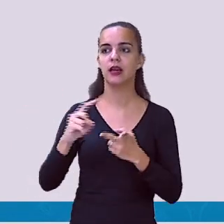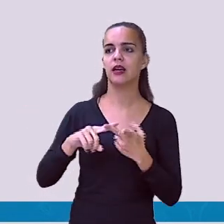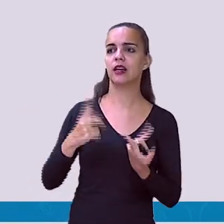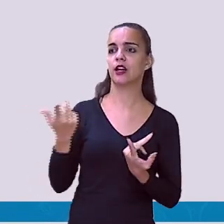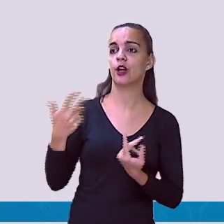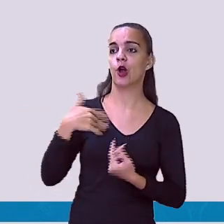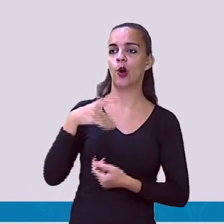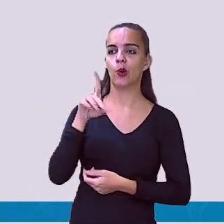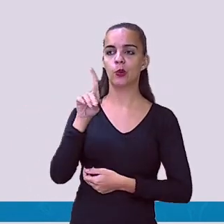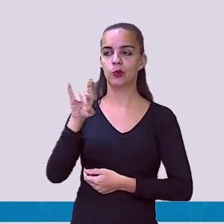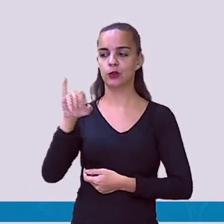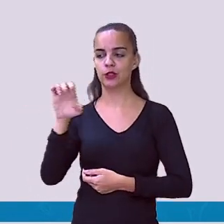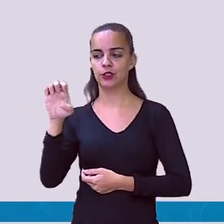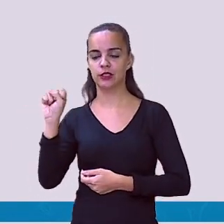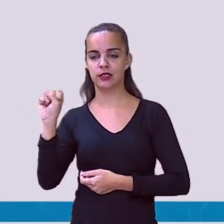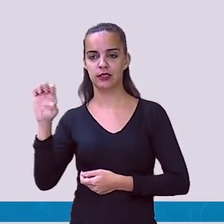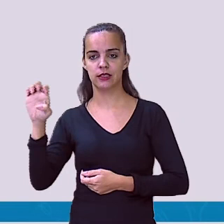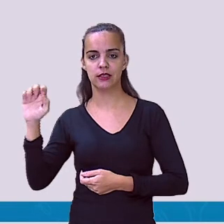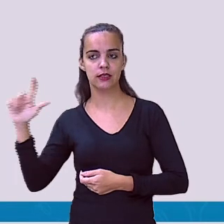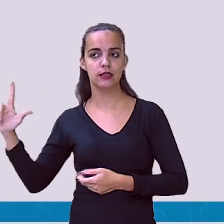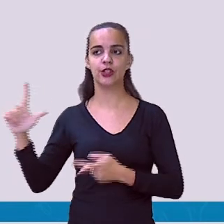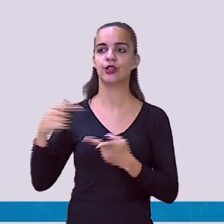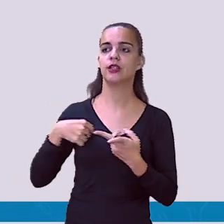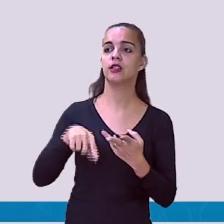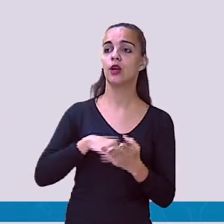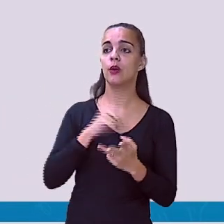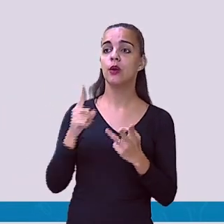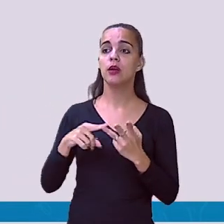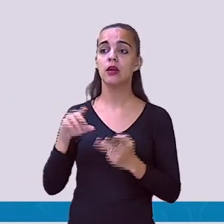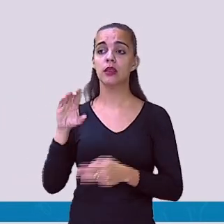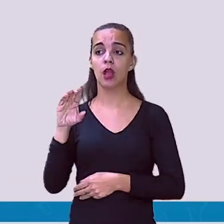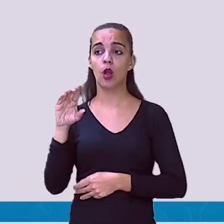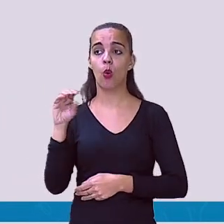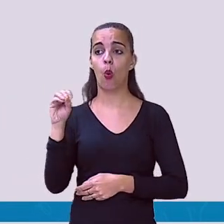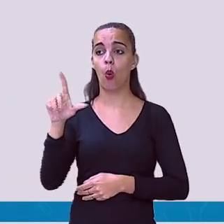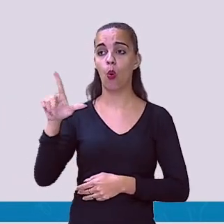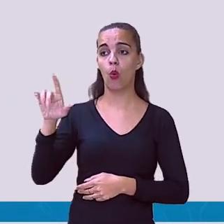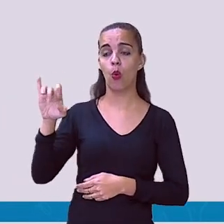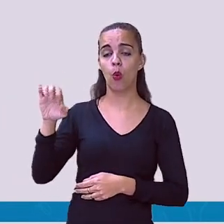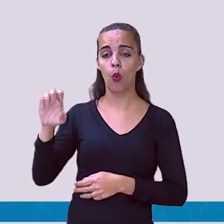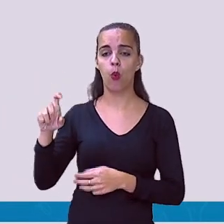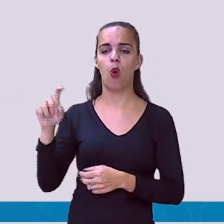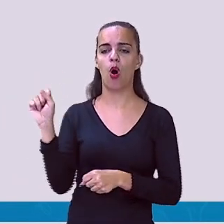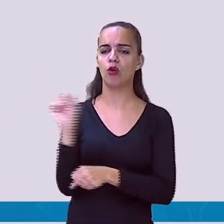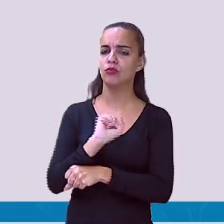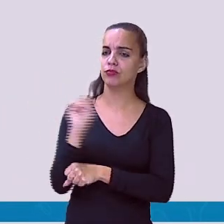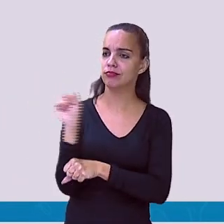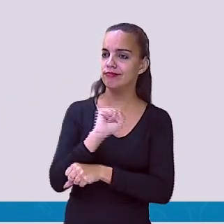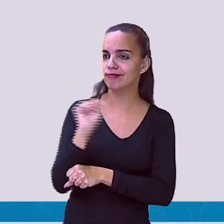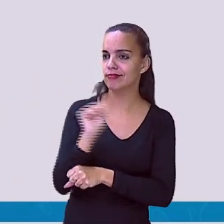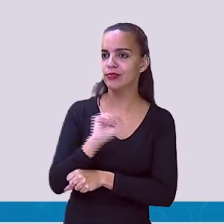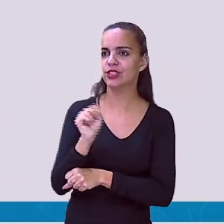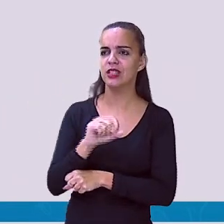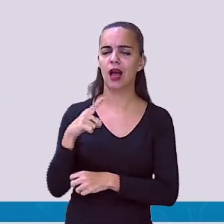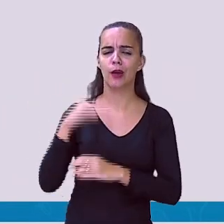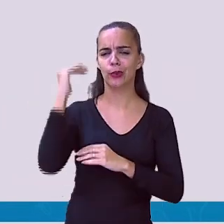370, óleo combustível. 400 graus, outros componentes. Então, olha,